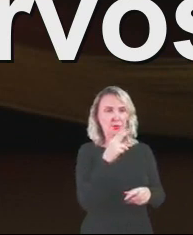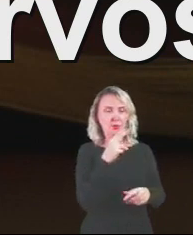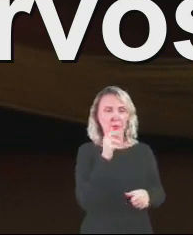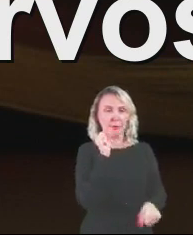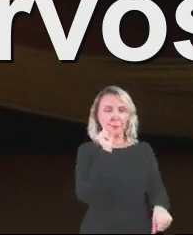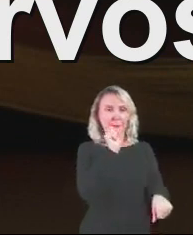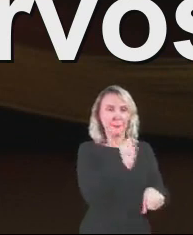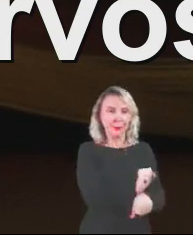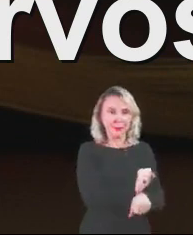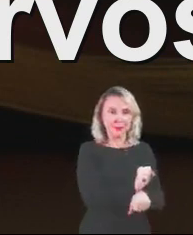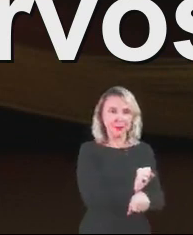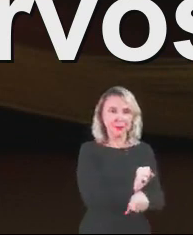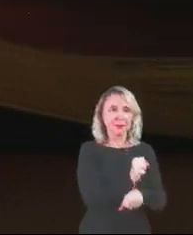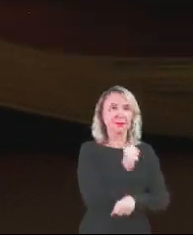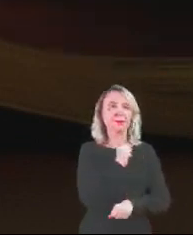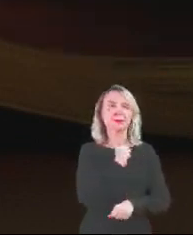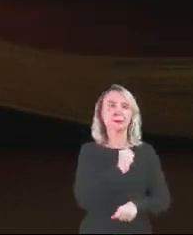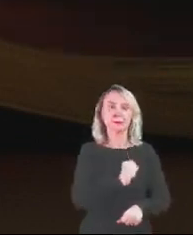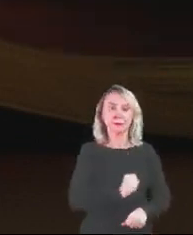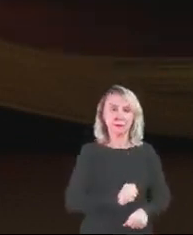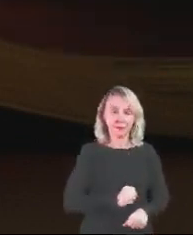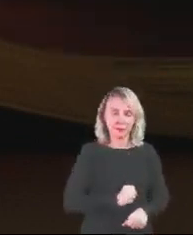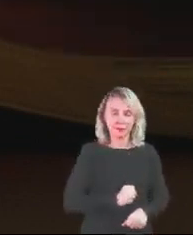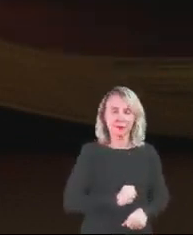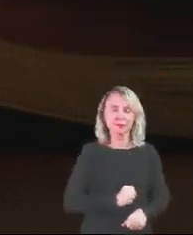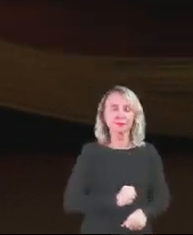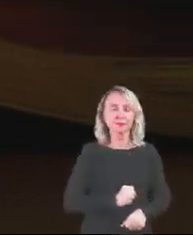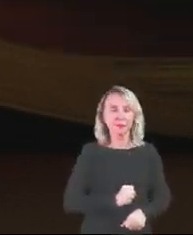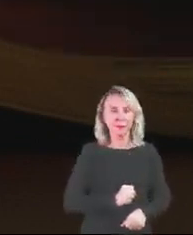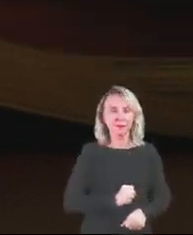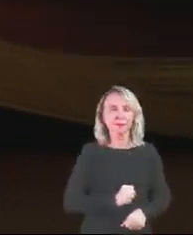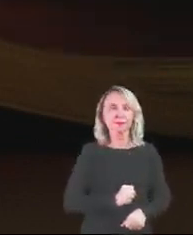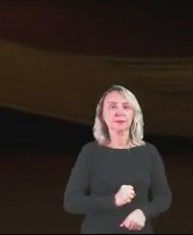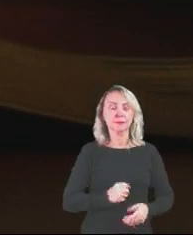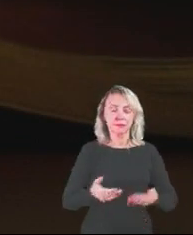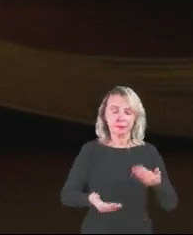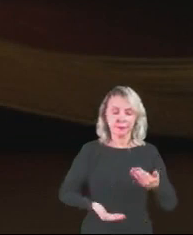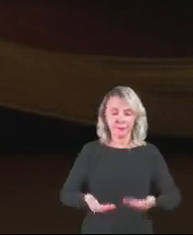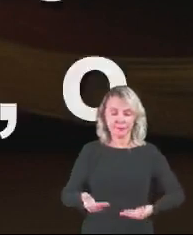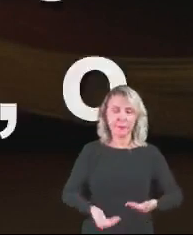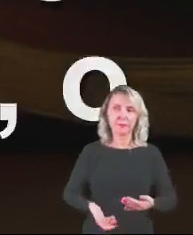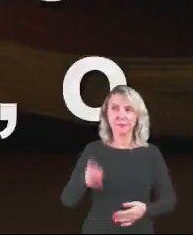Os sacerdotes ministros do Senhor estão entristecidos.